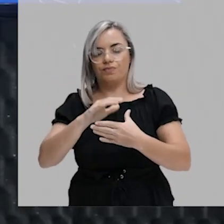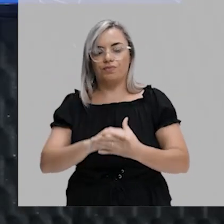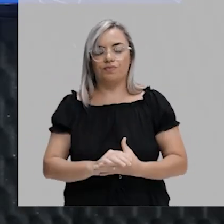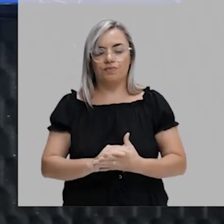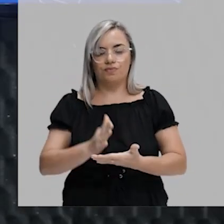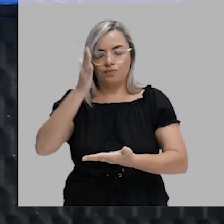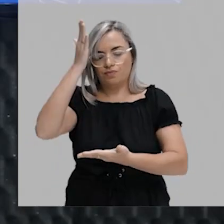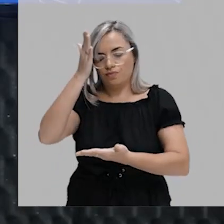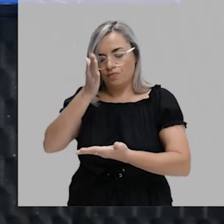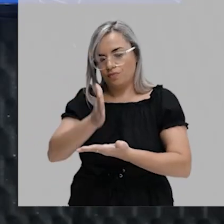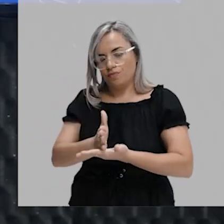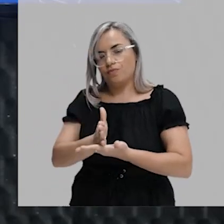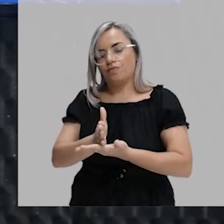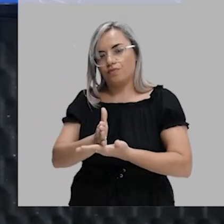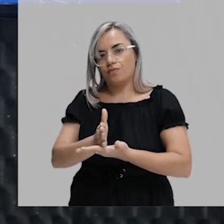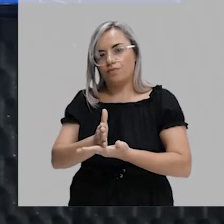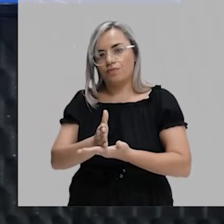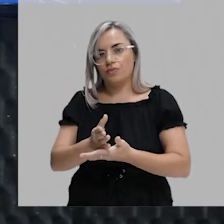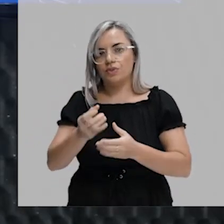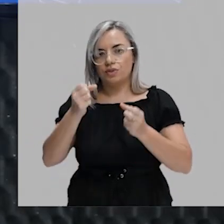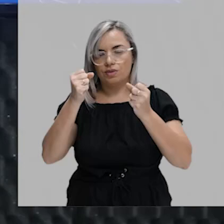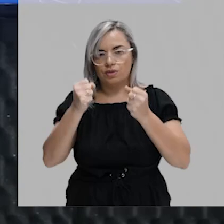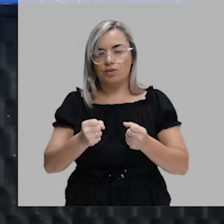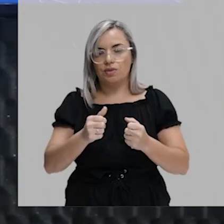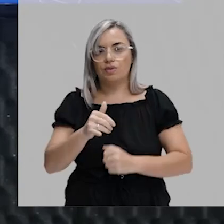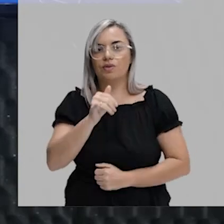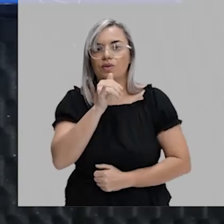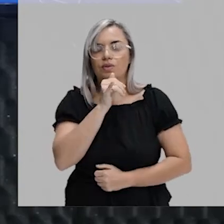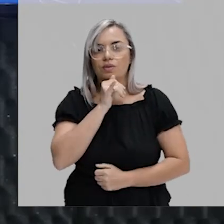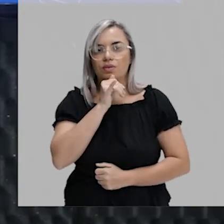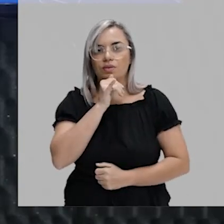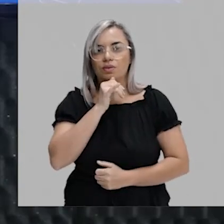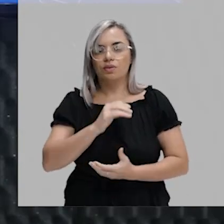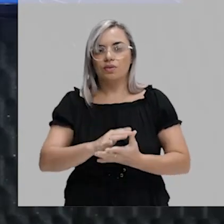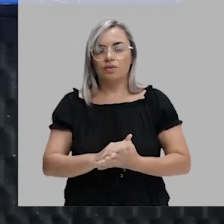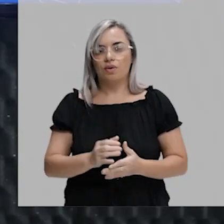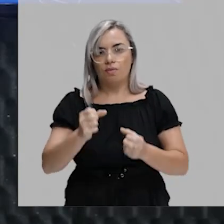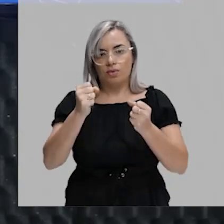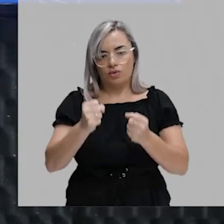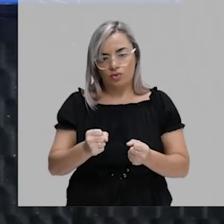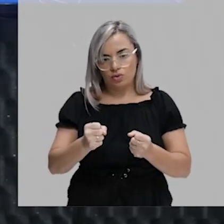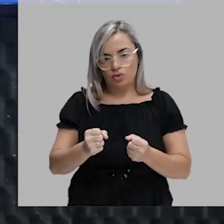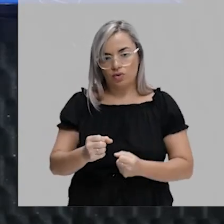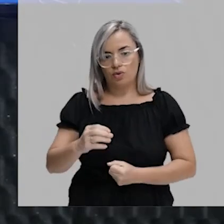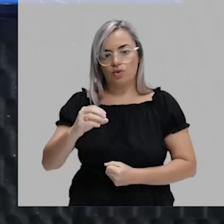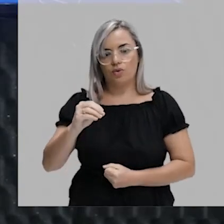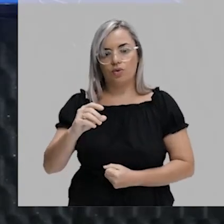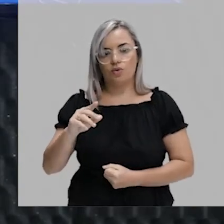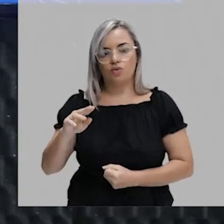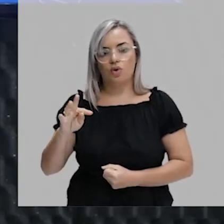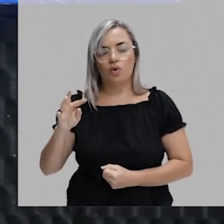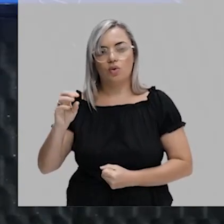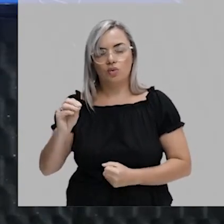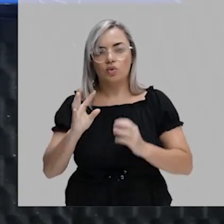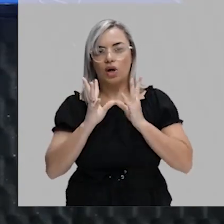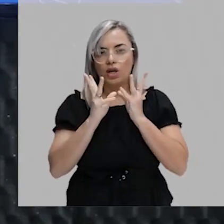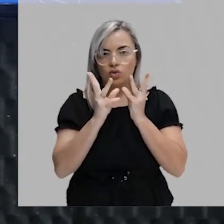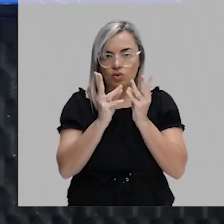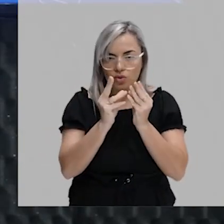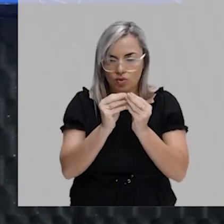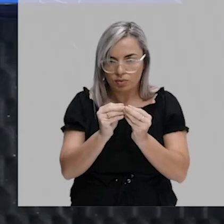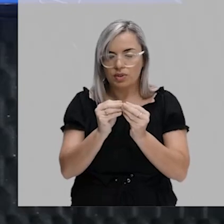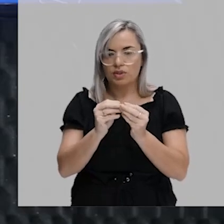membrana semipermeável, só pode passar, por exemplo, ela pode passar soluto, né, que é o que está dissolvido na